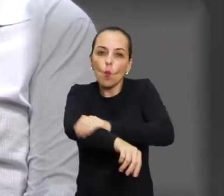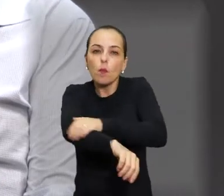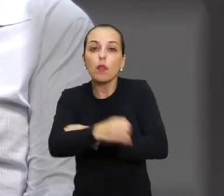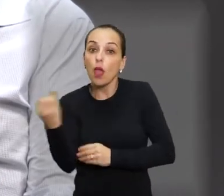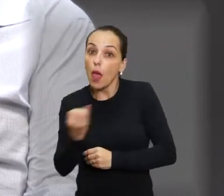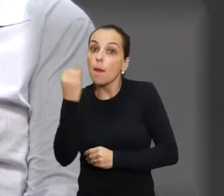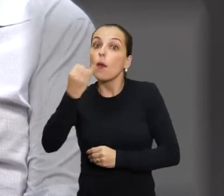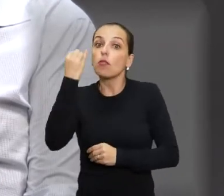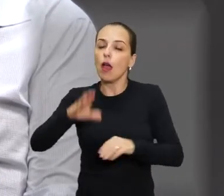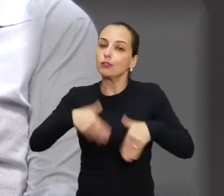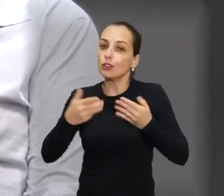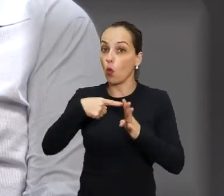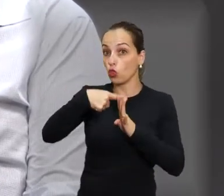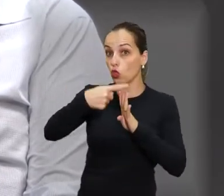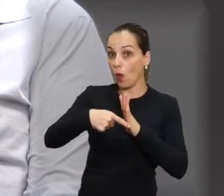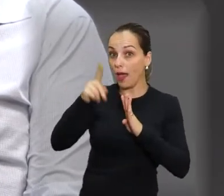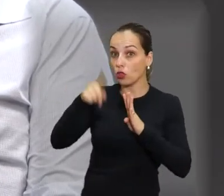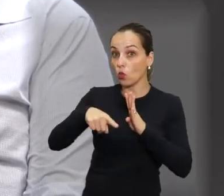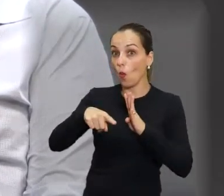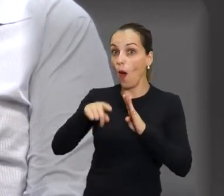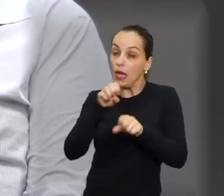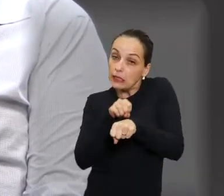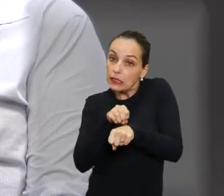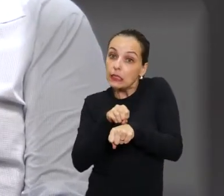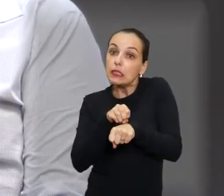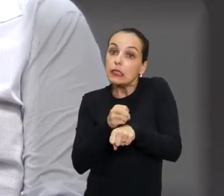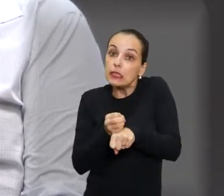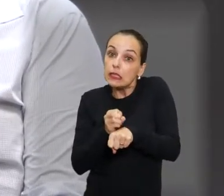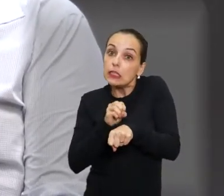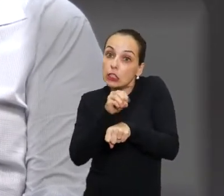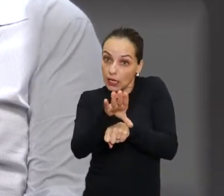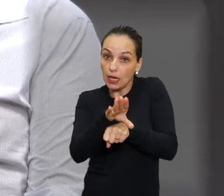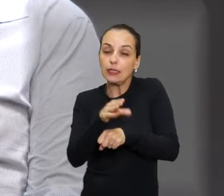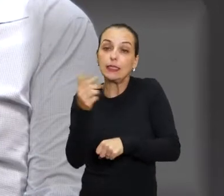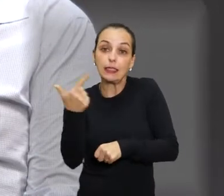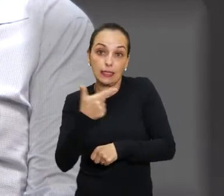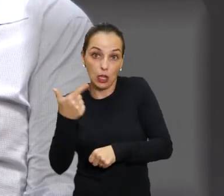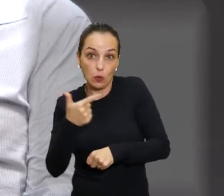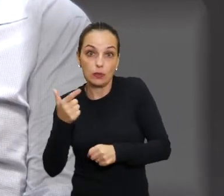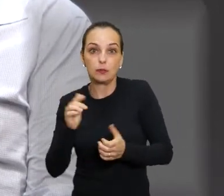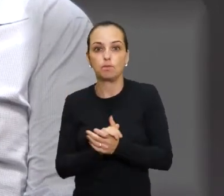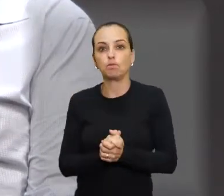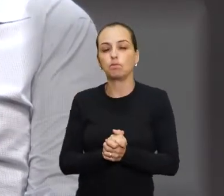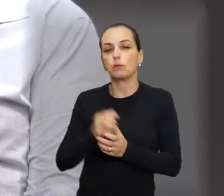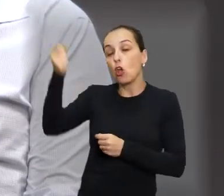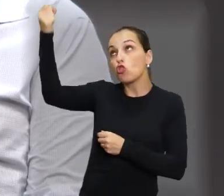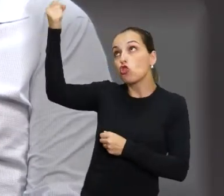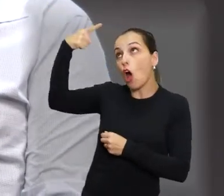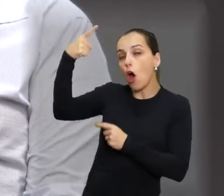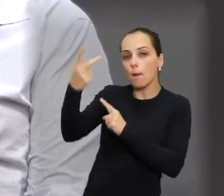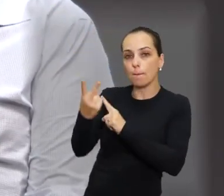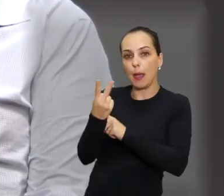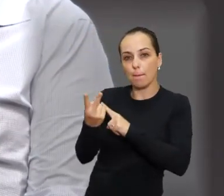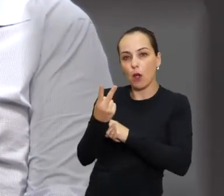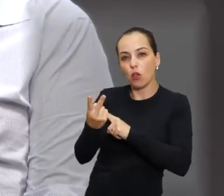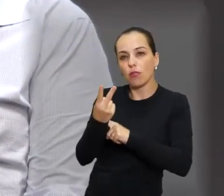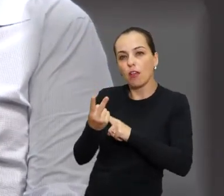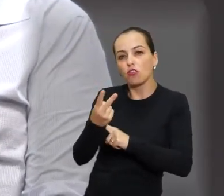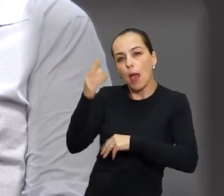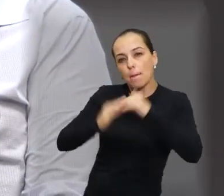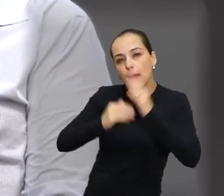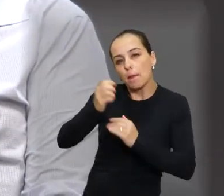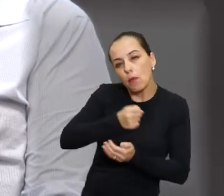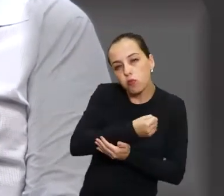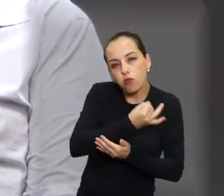que ajuda bastante. Então esse é o segundo fator. Eu costumo dizer que proteção solar é uma